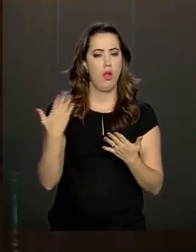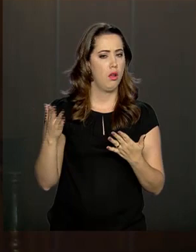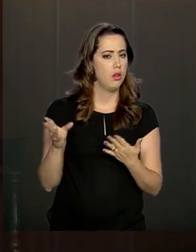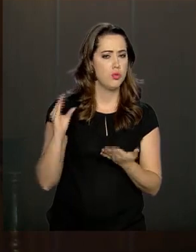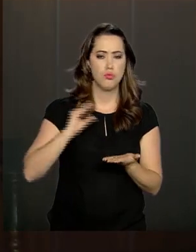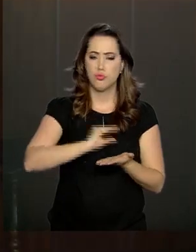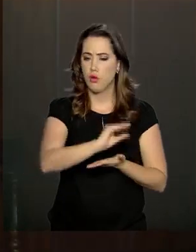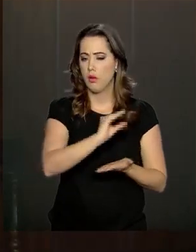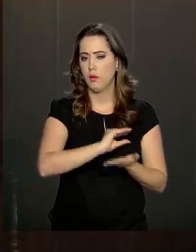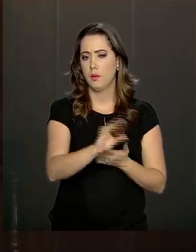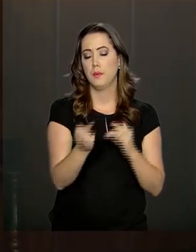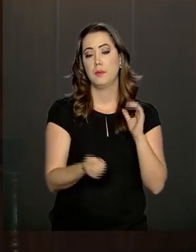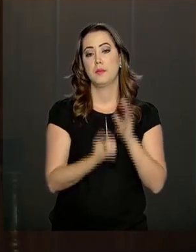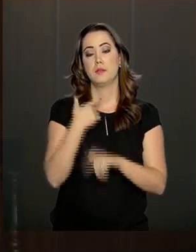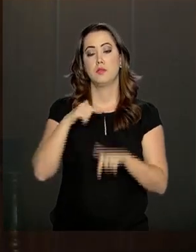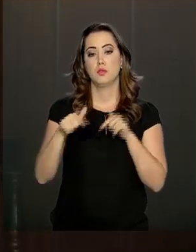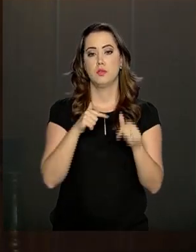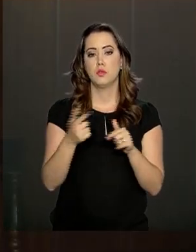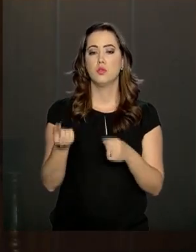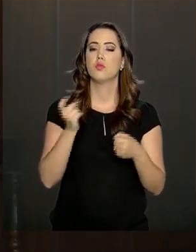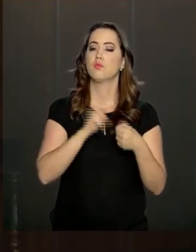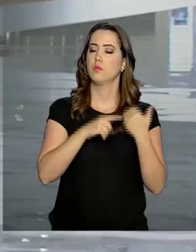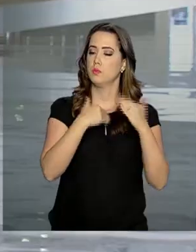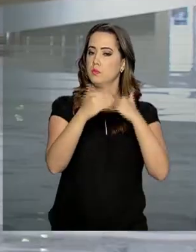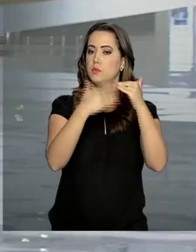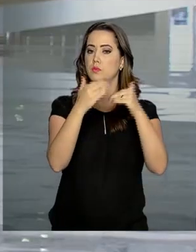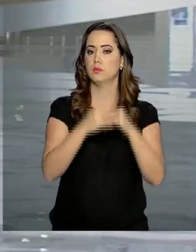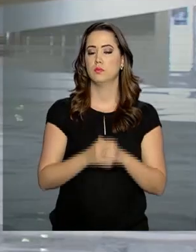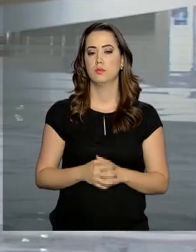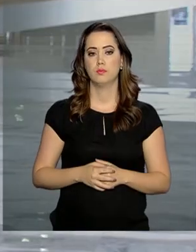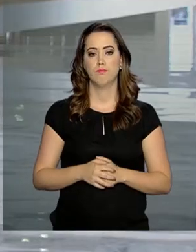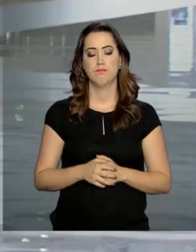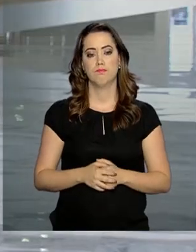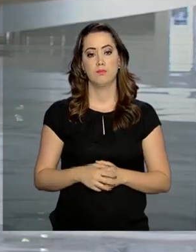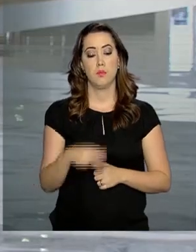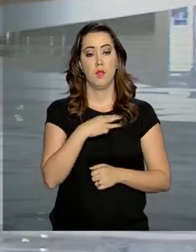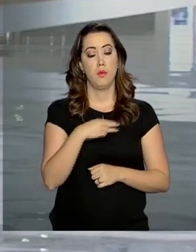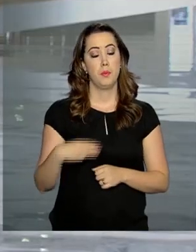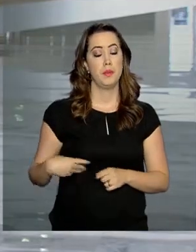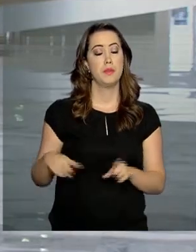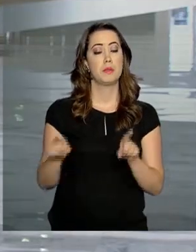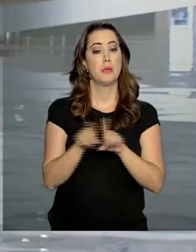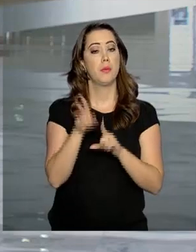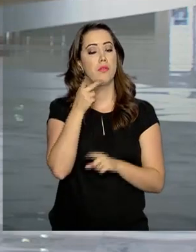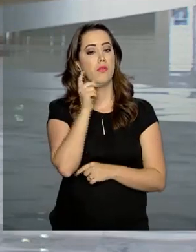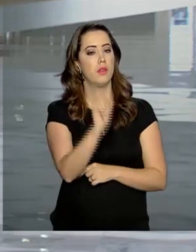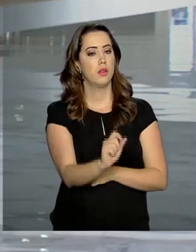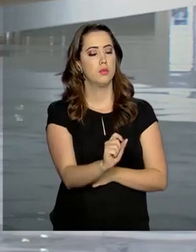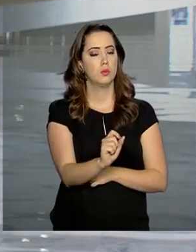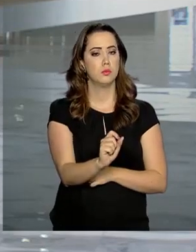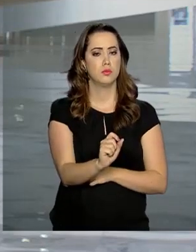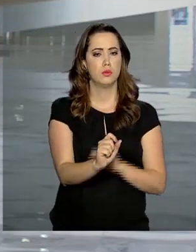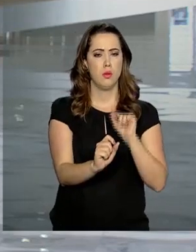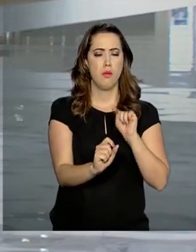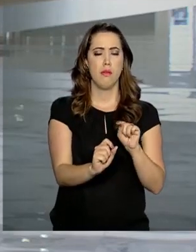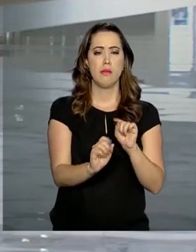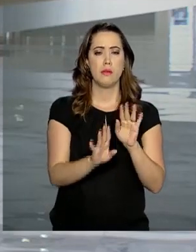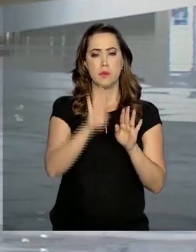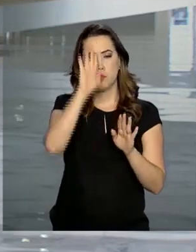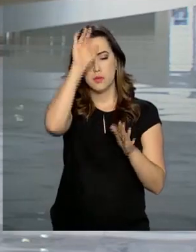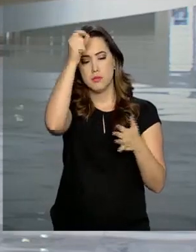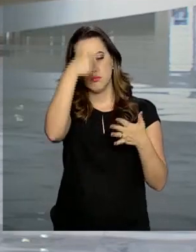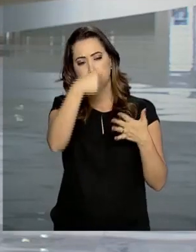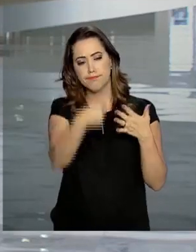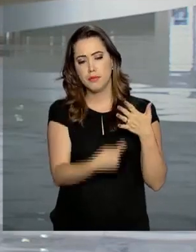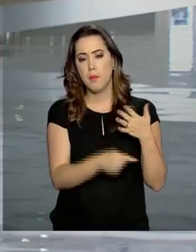investimento, os empregos já começam a retomar. O ministro Paulo Guedes também disse nessa entrevista que os principais